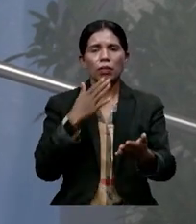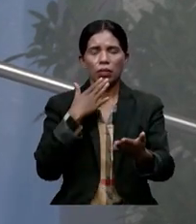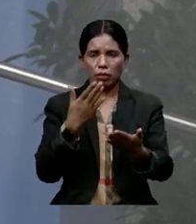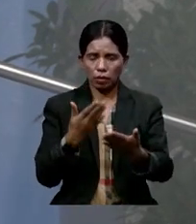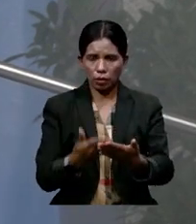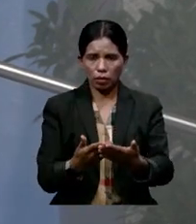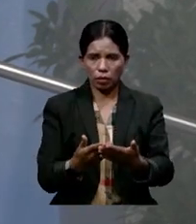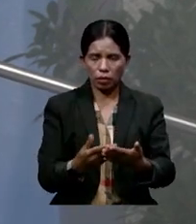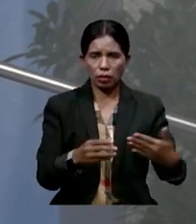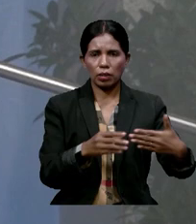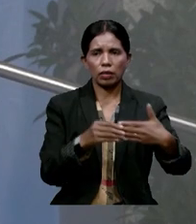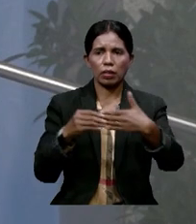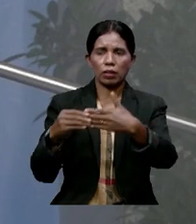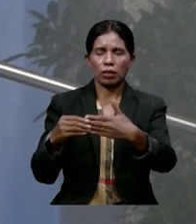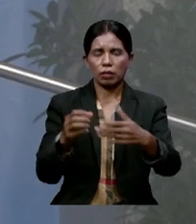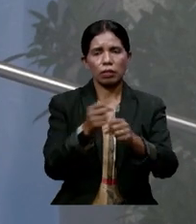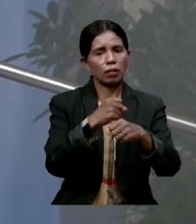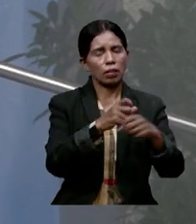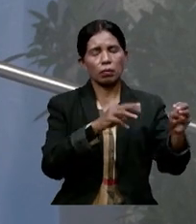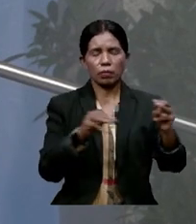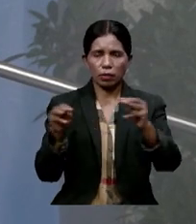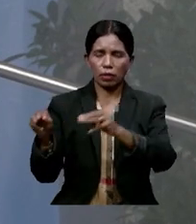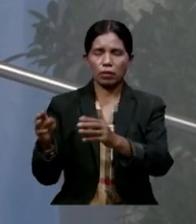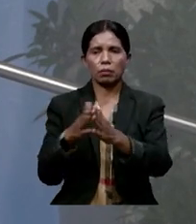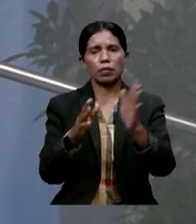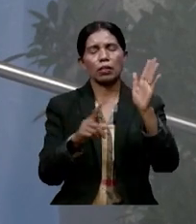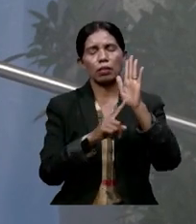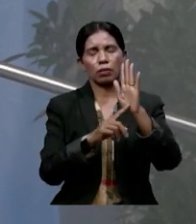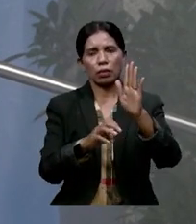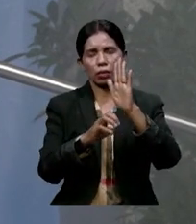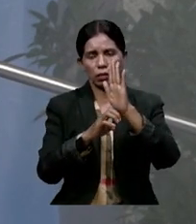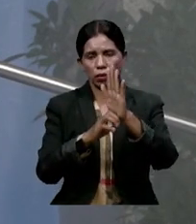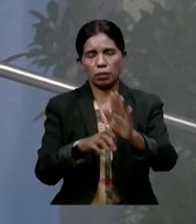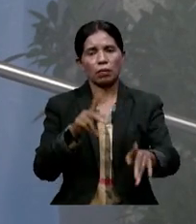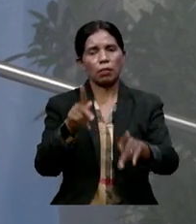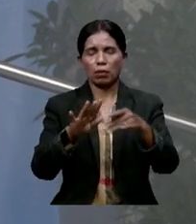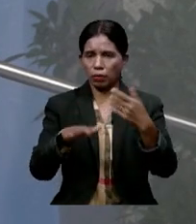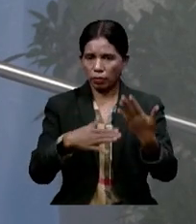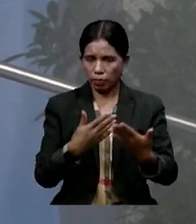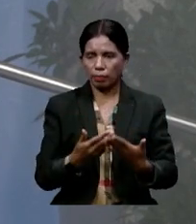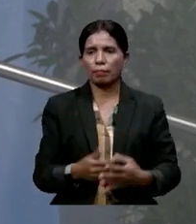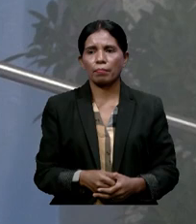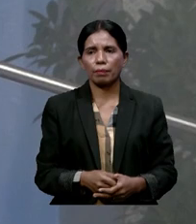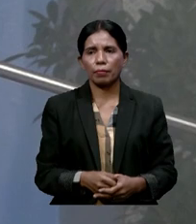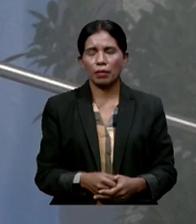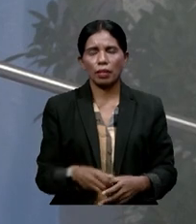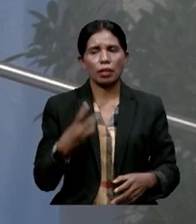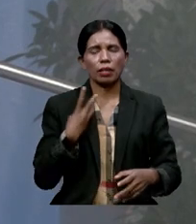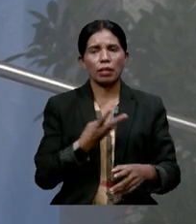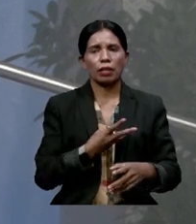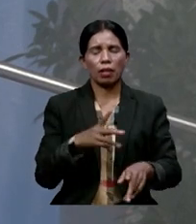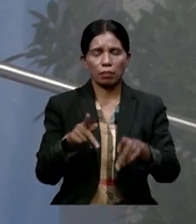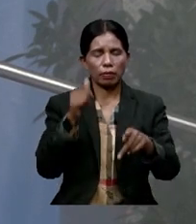de liderar iniciativas de mudanças e inspirar outros no seu redor. Quando uma mulher é